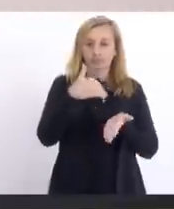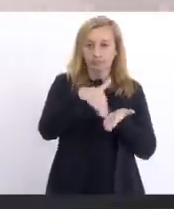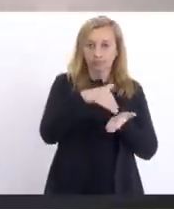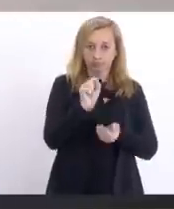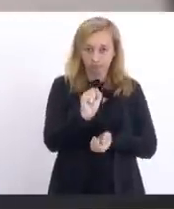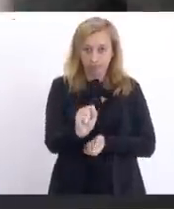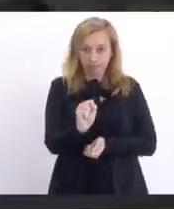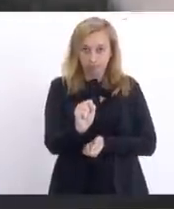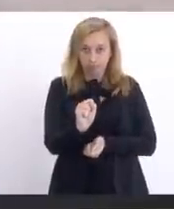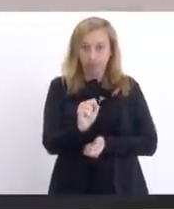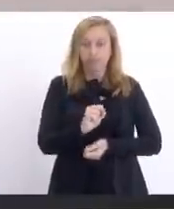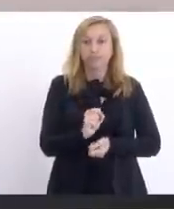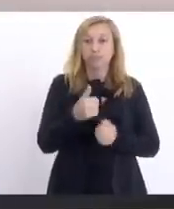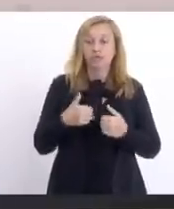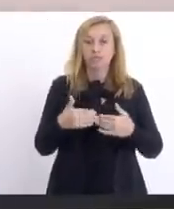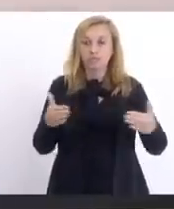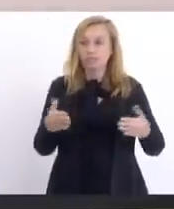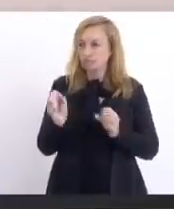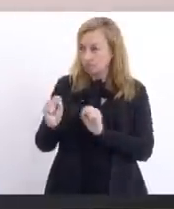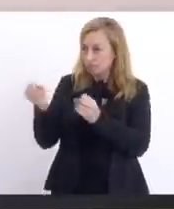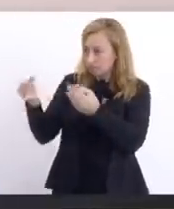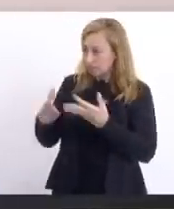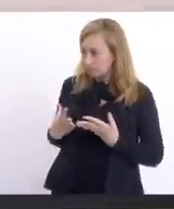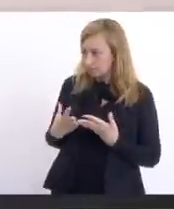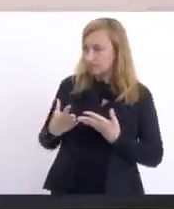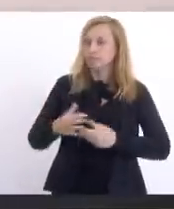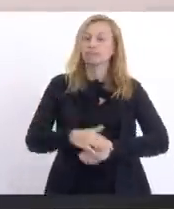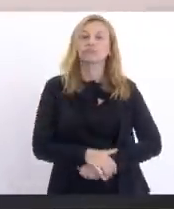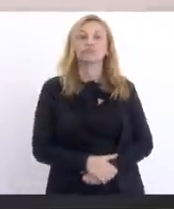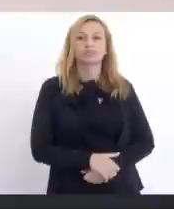Então, eu vou abrir. Quer explicar, por favor?